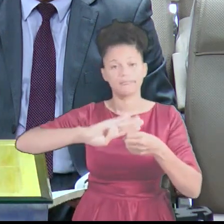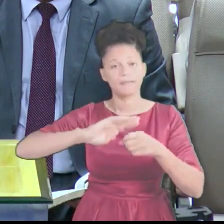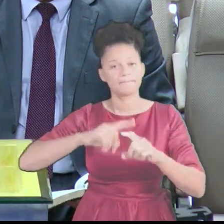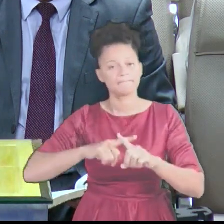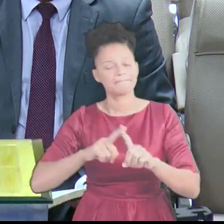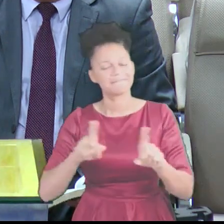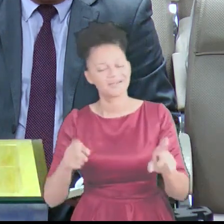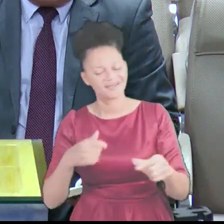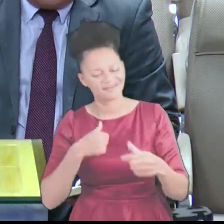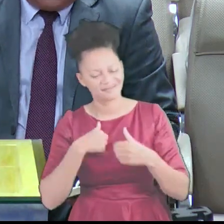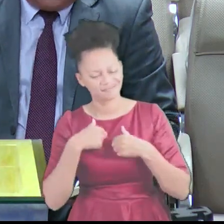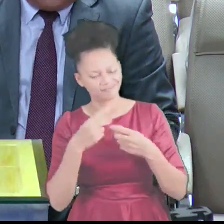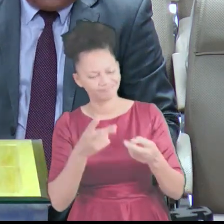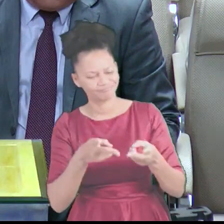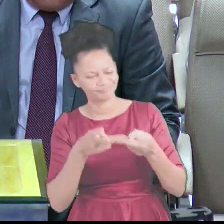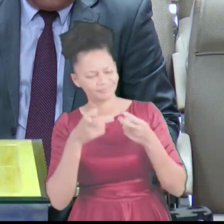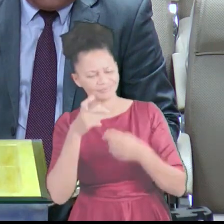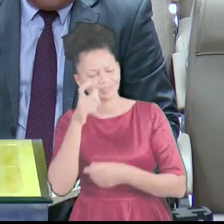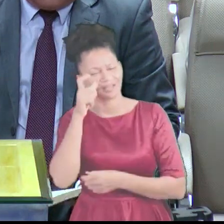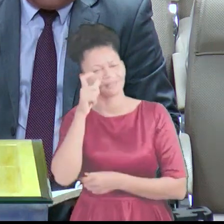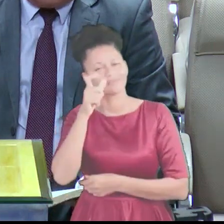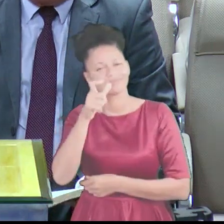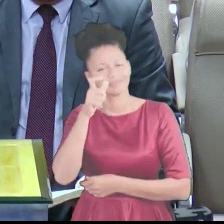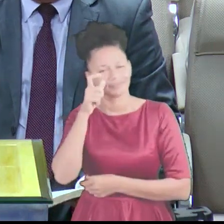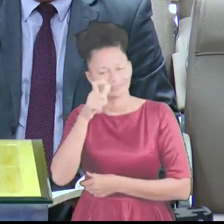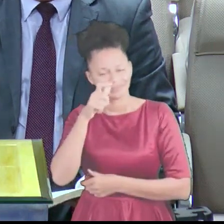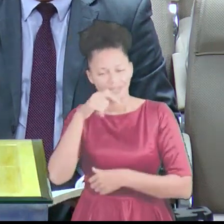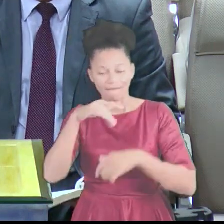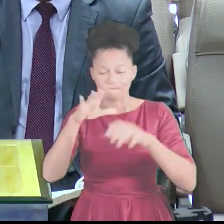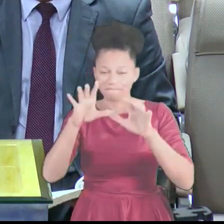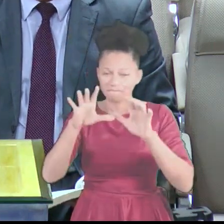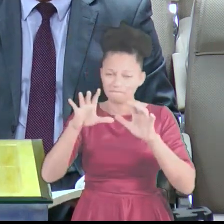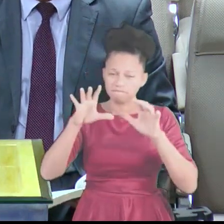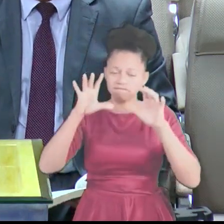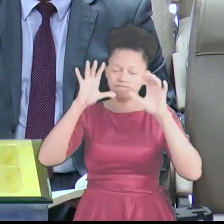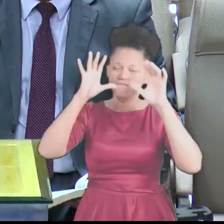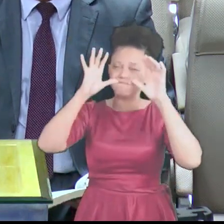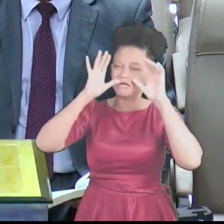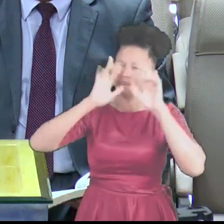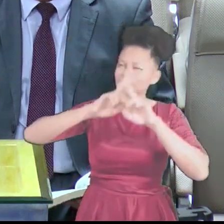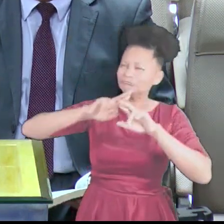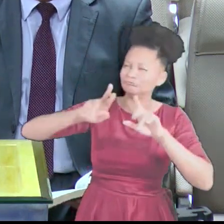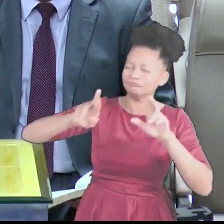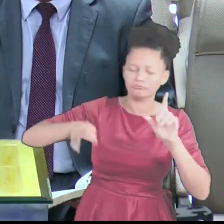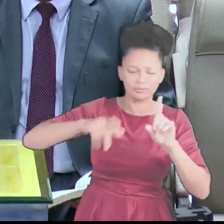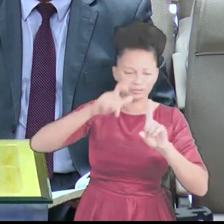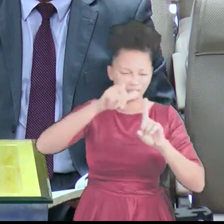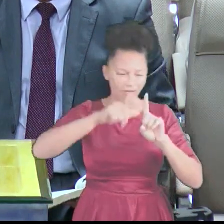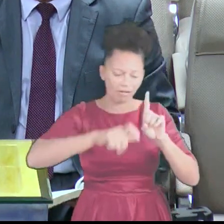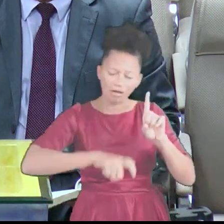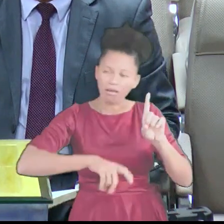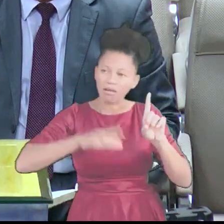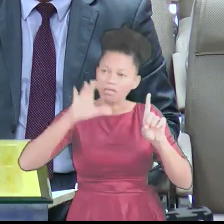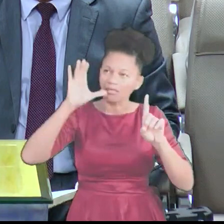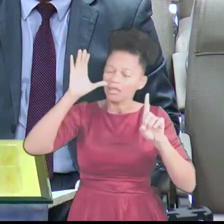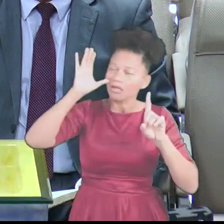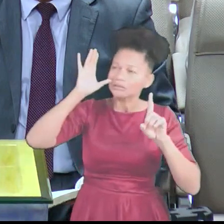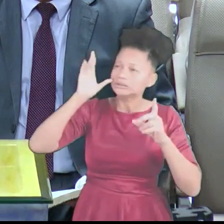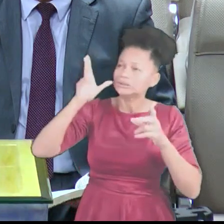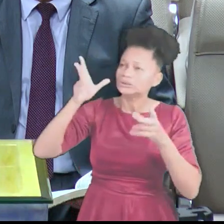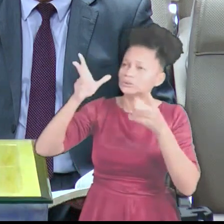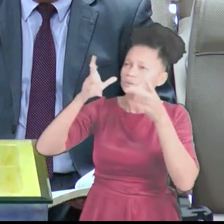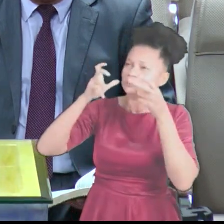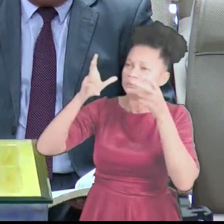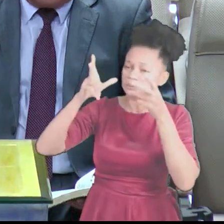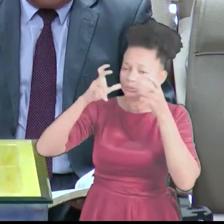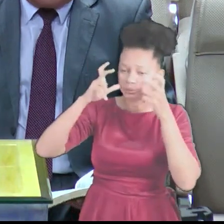que eu acho interessante em muitas visões que Ezequiel tem, esta visão em que lemos, do Vale